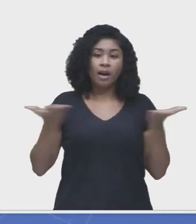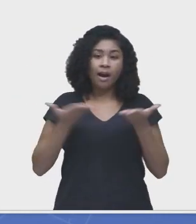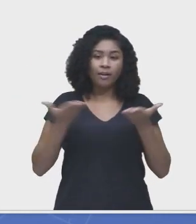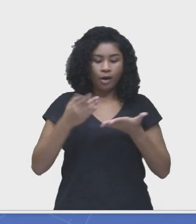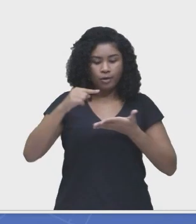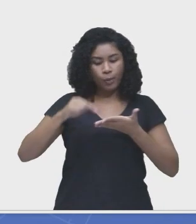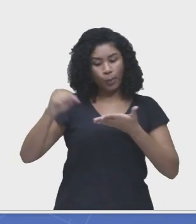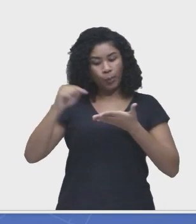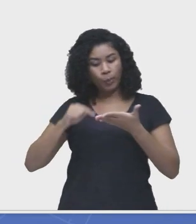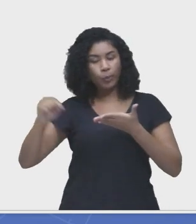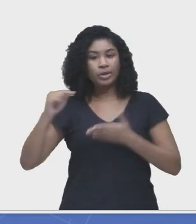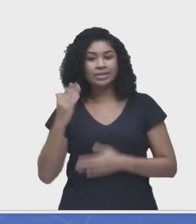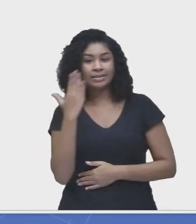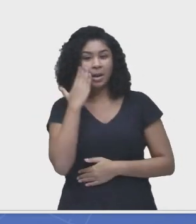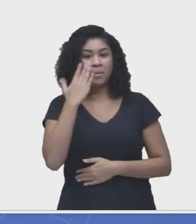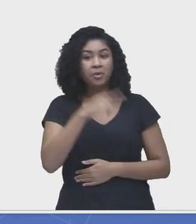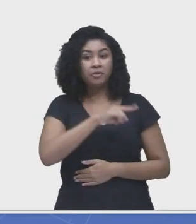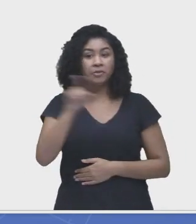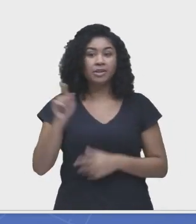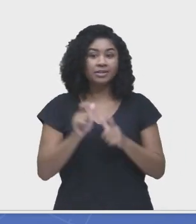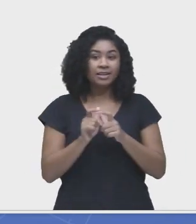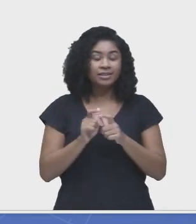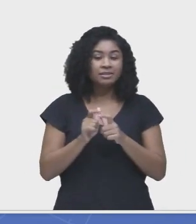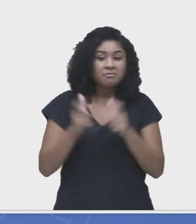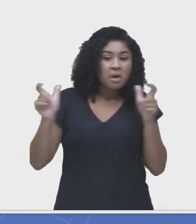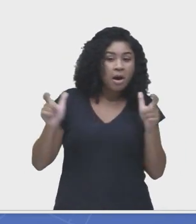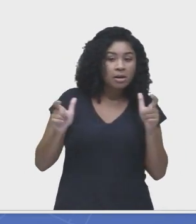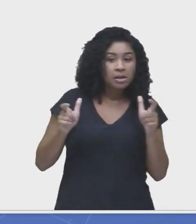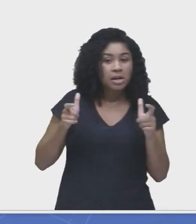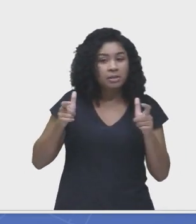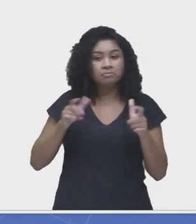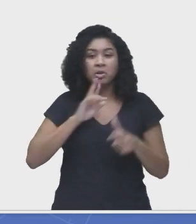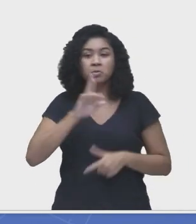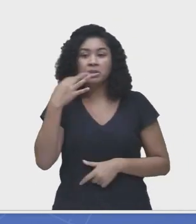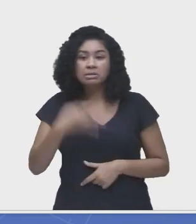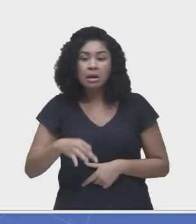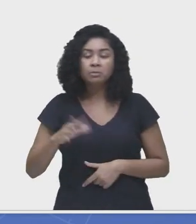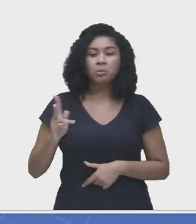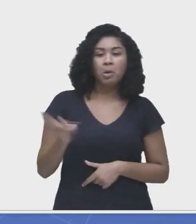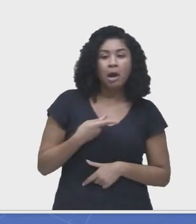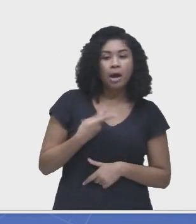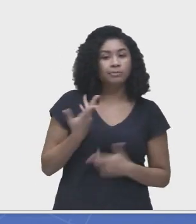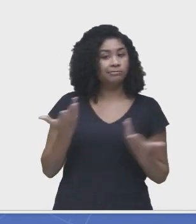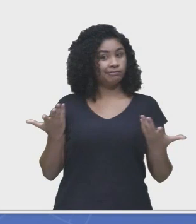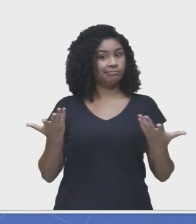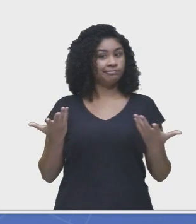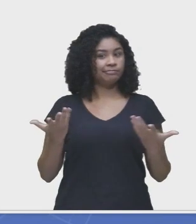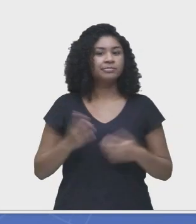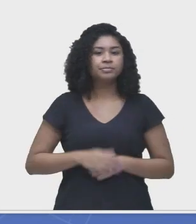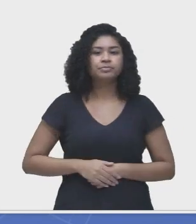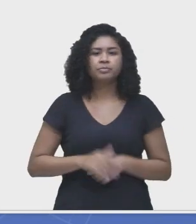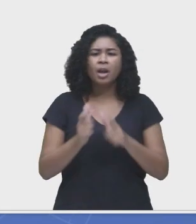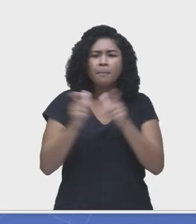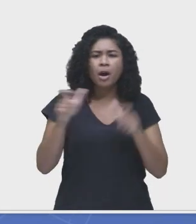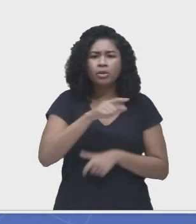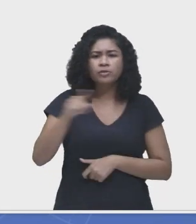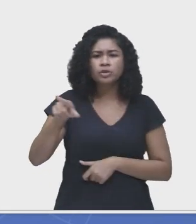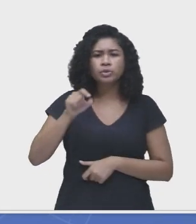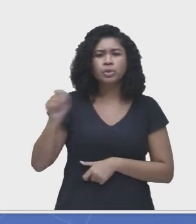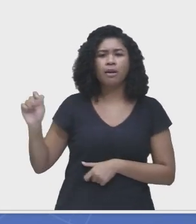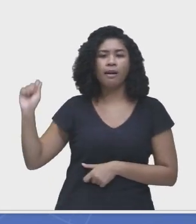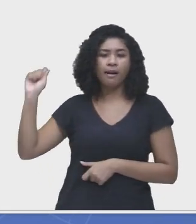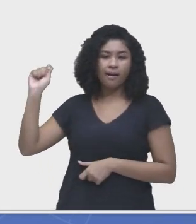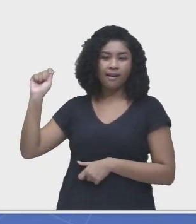atividades. Eu vi que a grande maioria de vocês, na letra A, na primeira questão, quer dizer, foi pontual. Então, vamos lá?